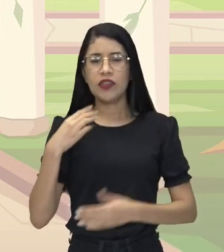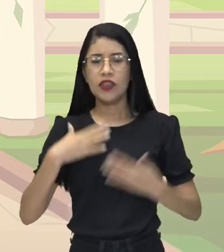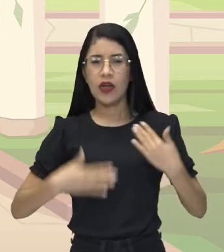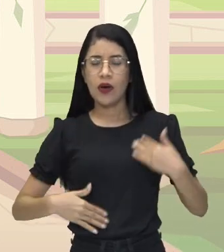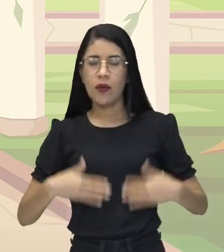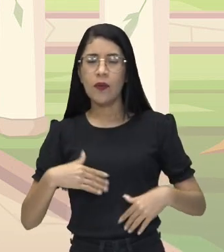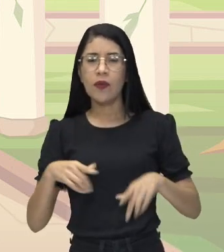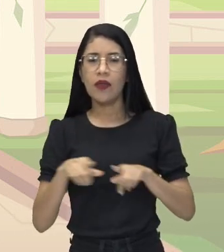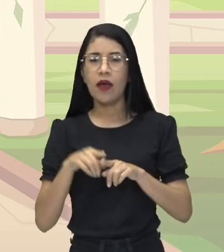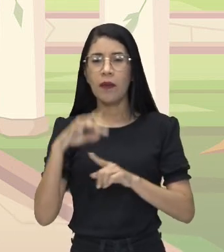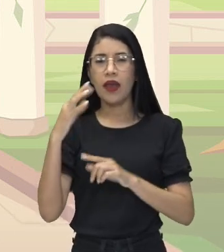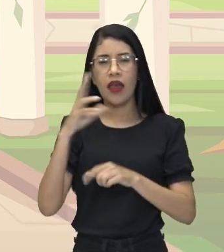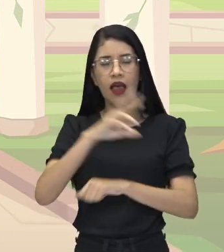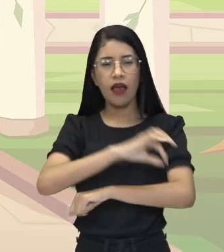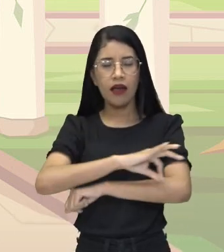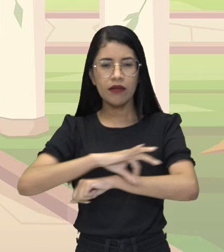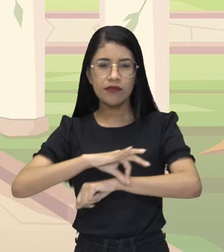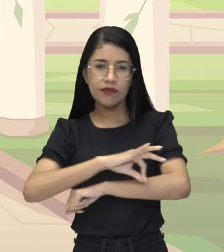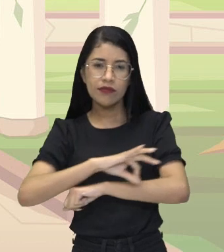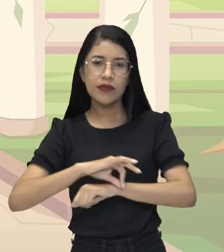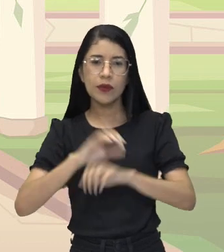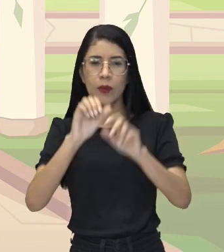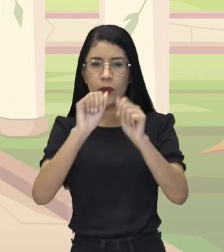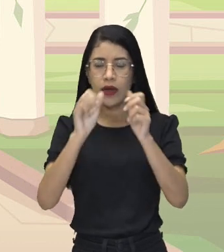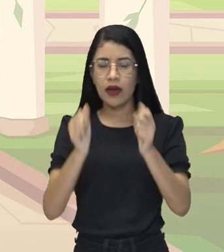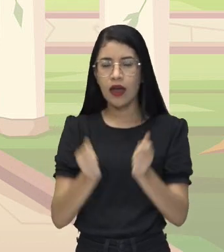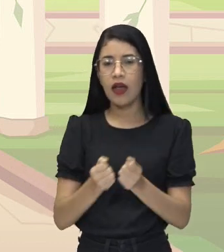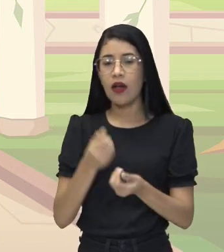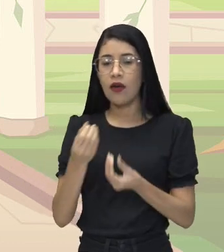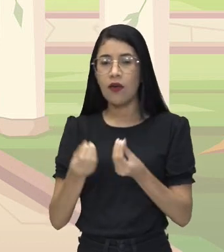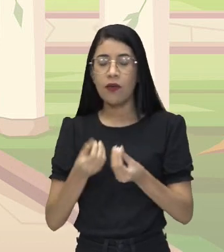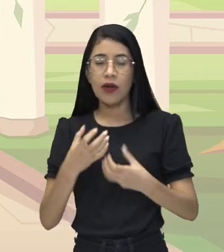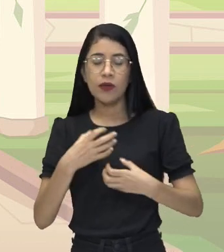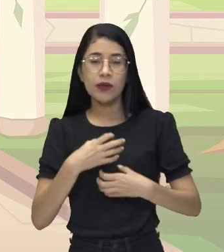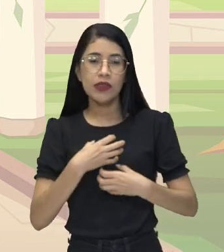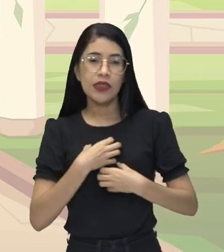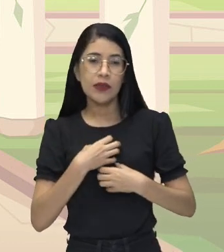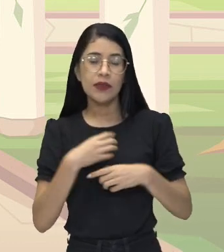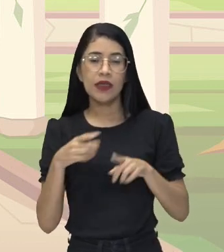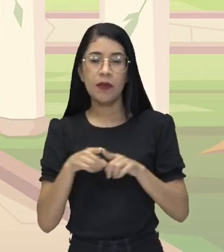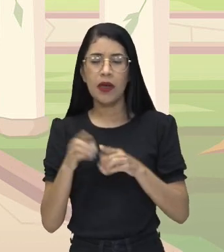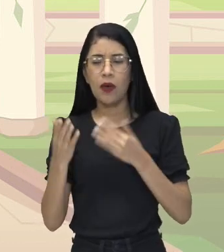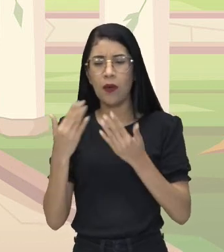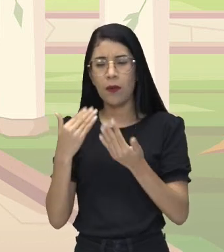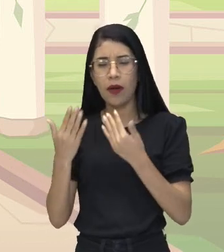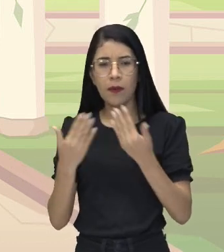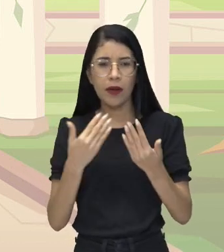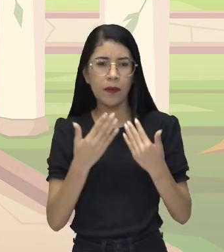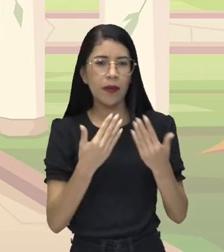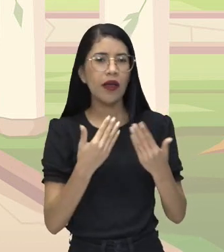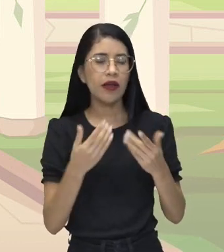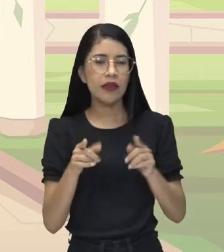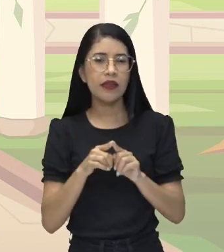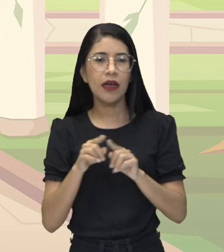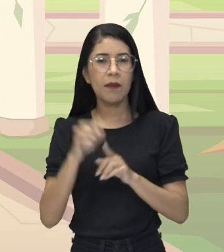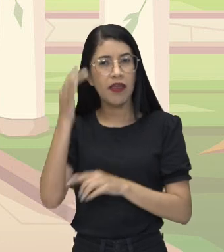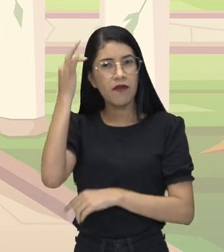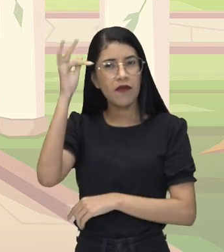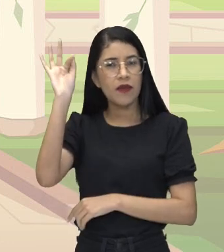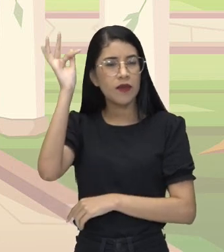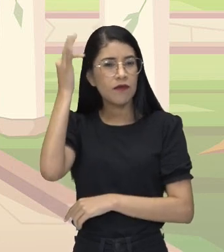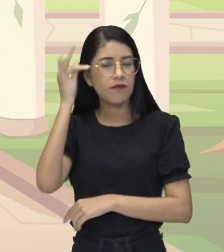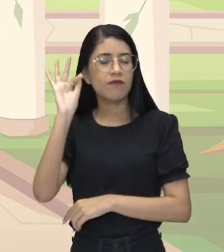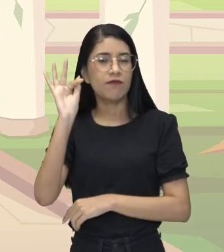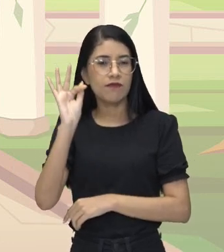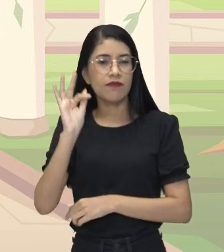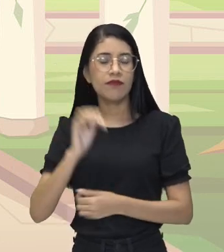a arquitetura, o modo como eles tinham a questão da conversa, do diálogo, de filosofar. Então,